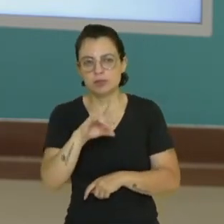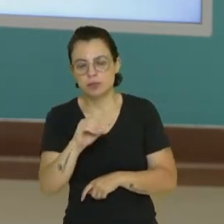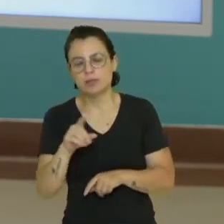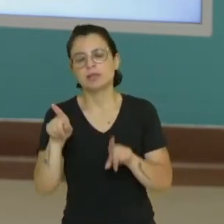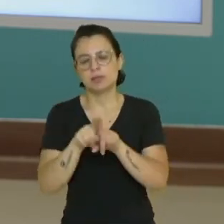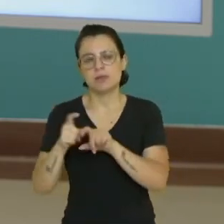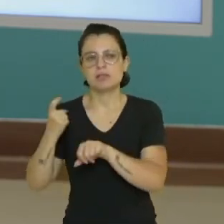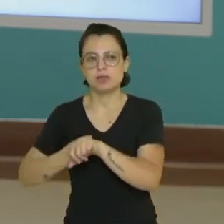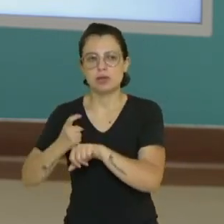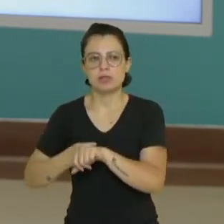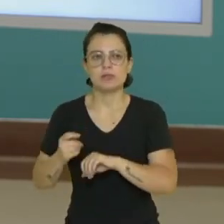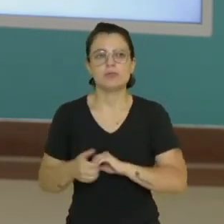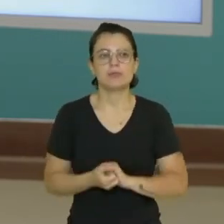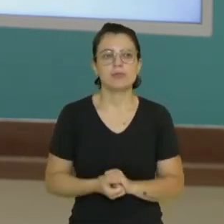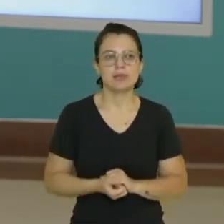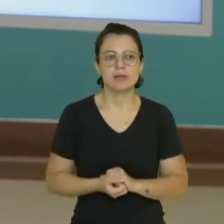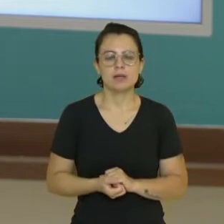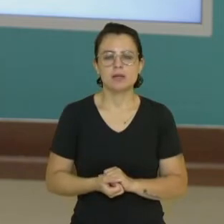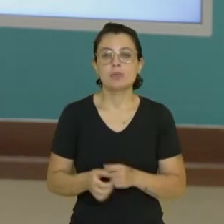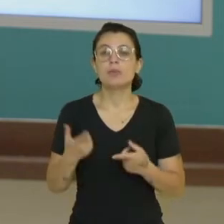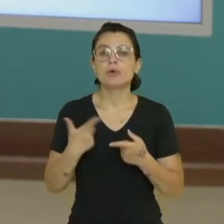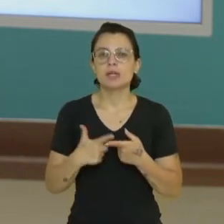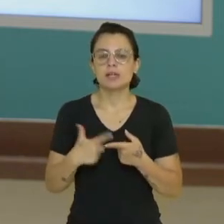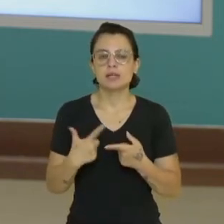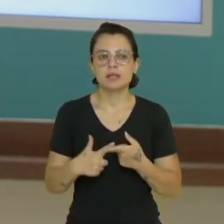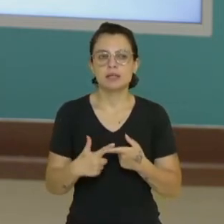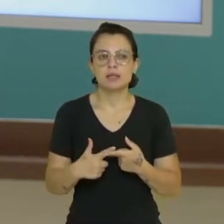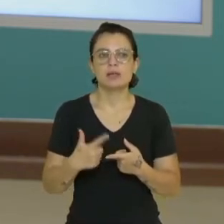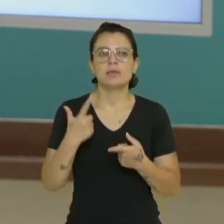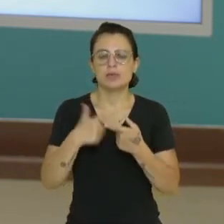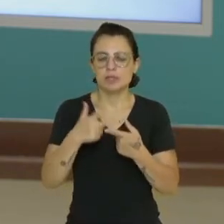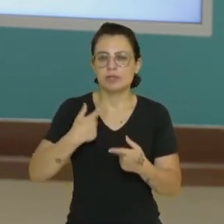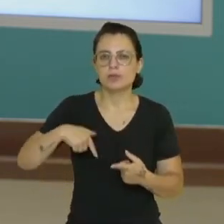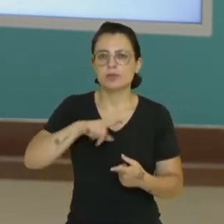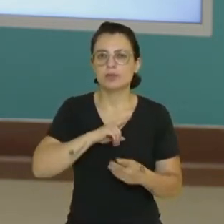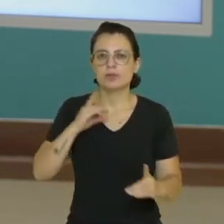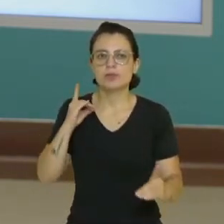e também no estado sólido, porque nós